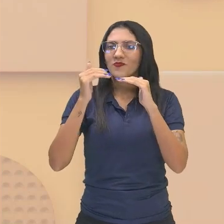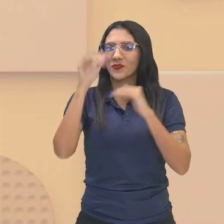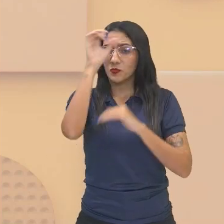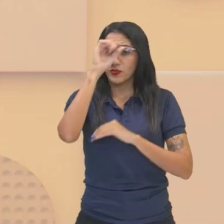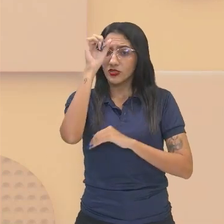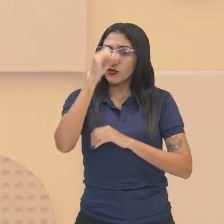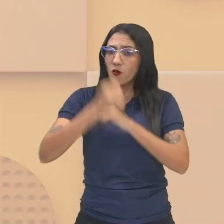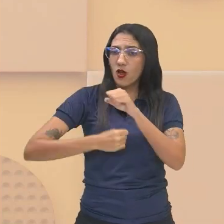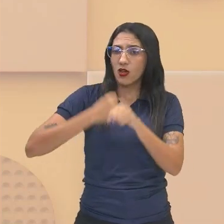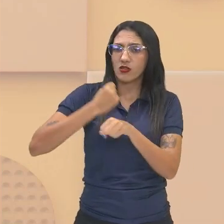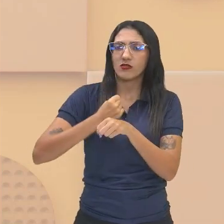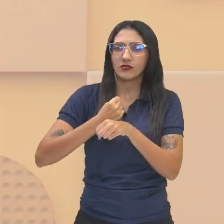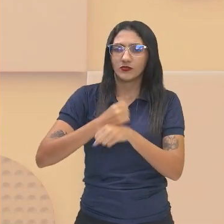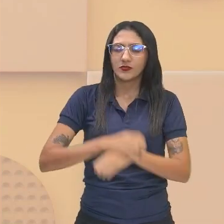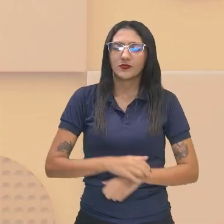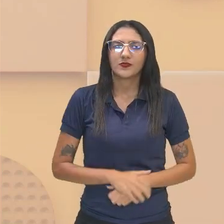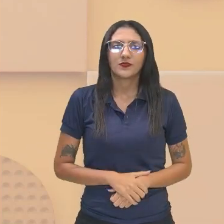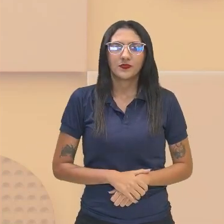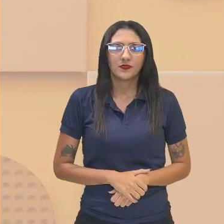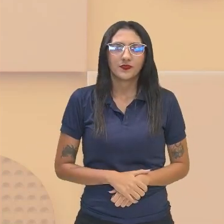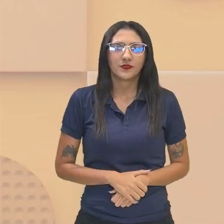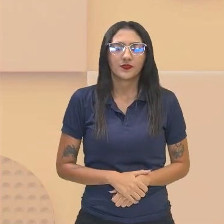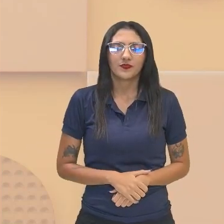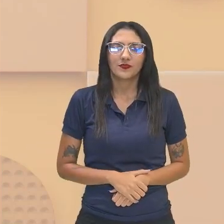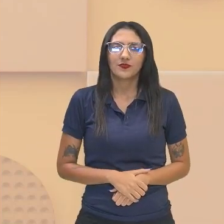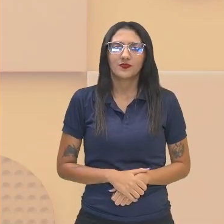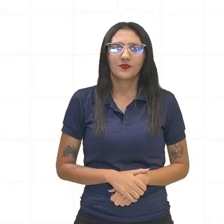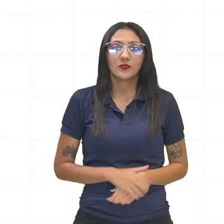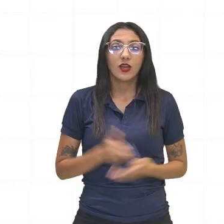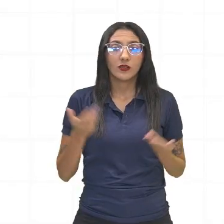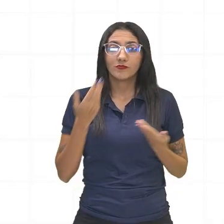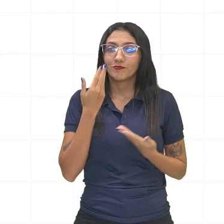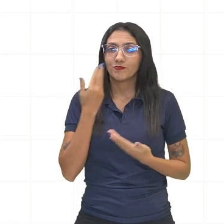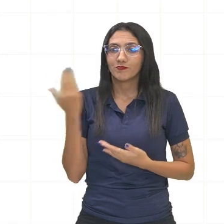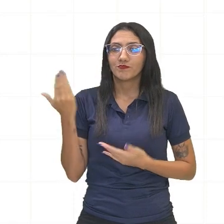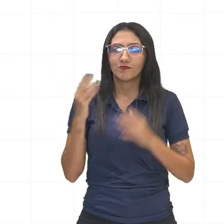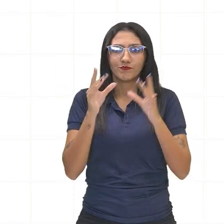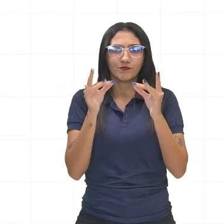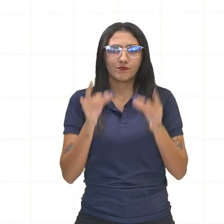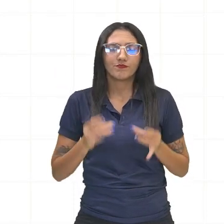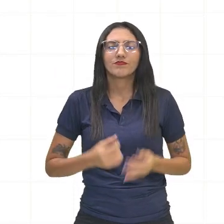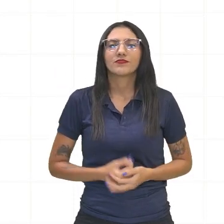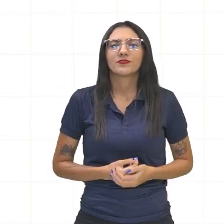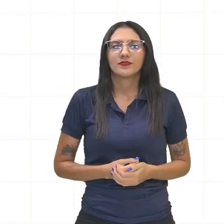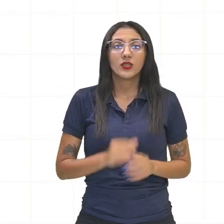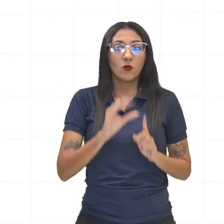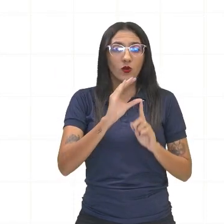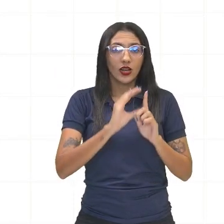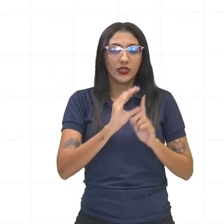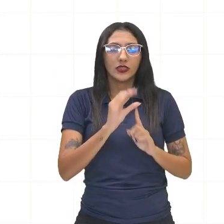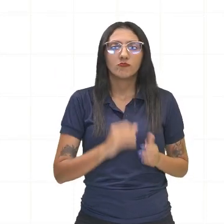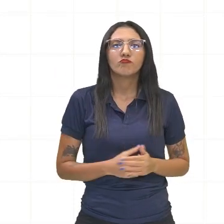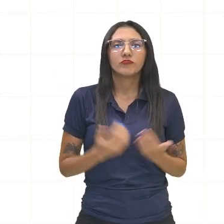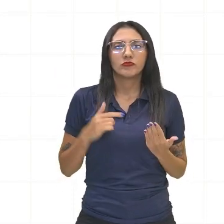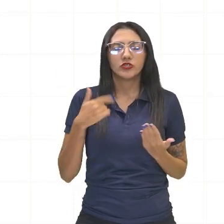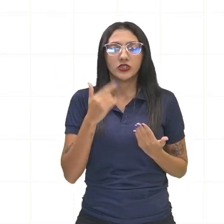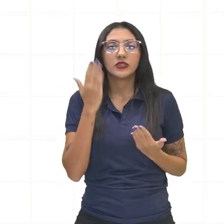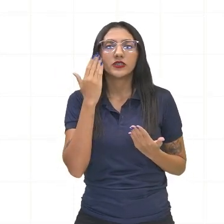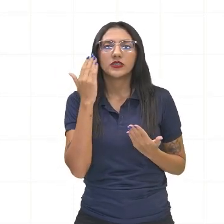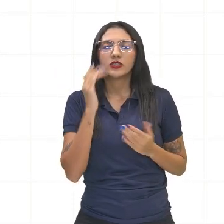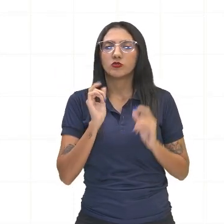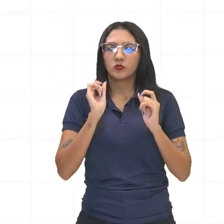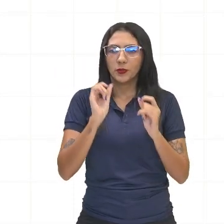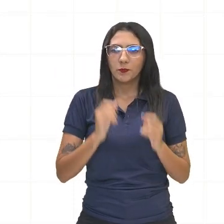cada ano, tá? Vamos falar, então, agora sobre o calendário. Olha só, acompanhem. Contamos, então, o tempo a partir, então,